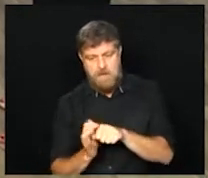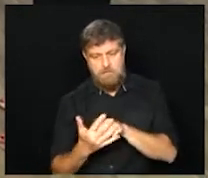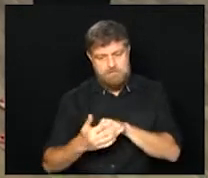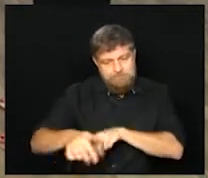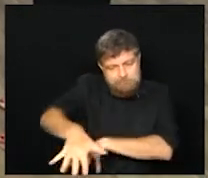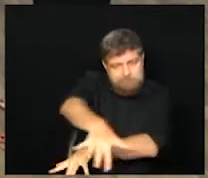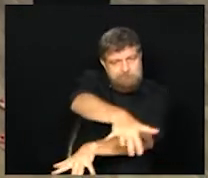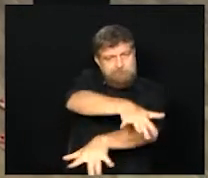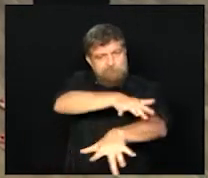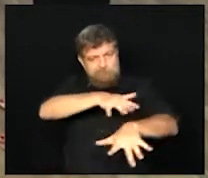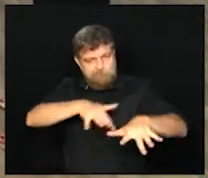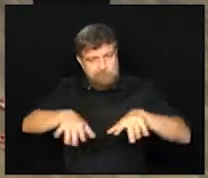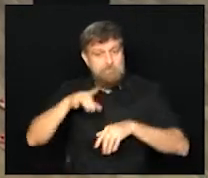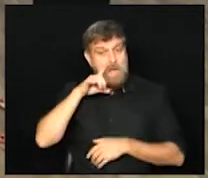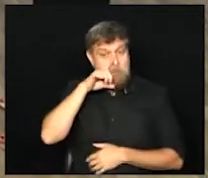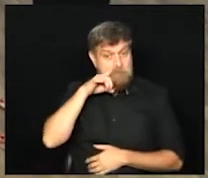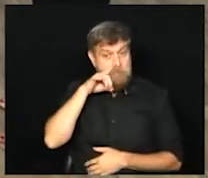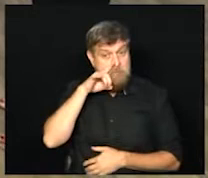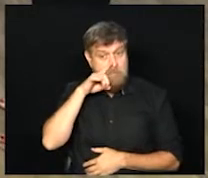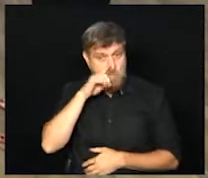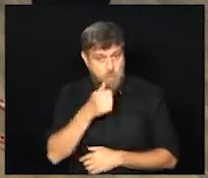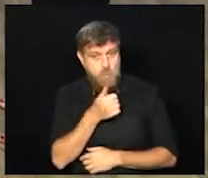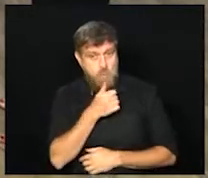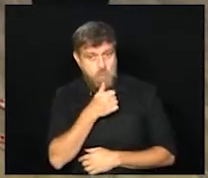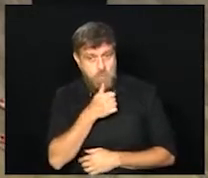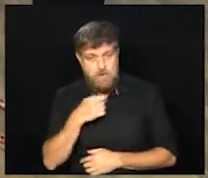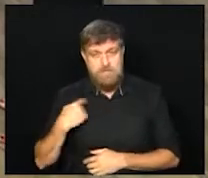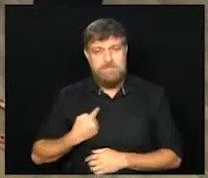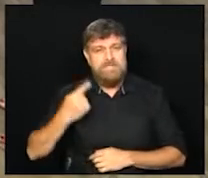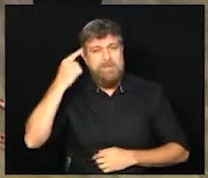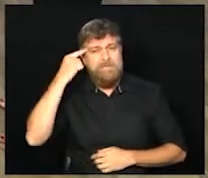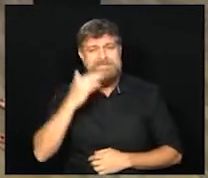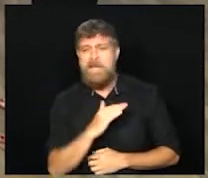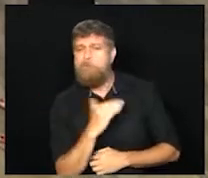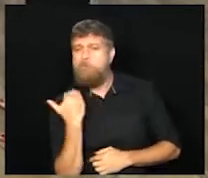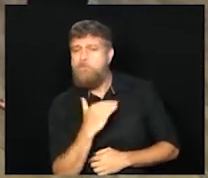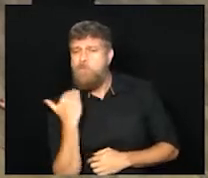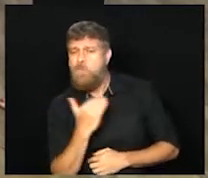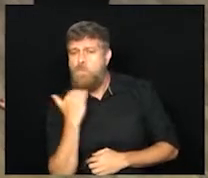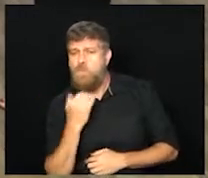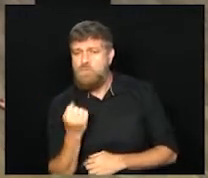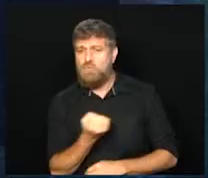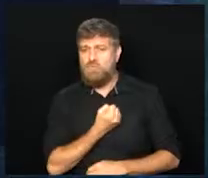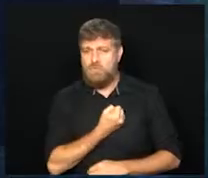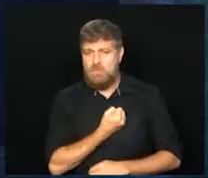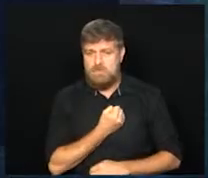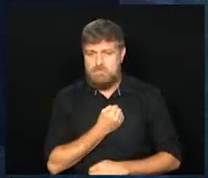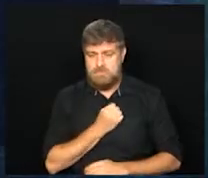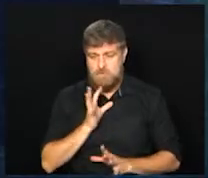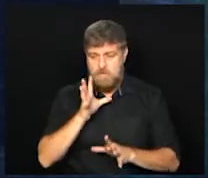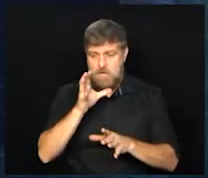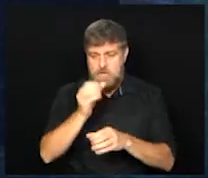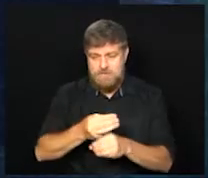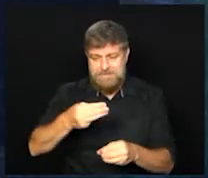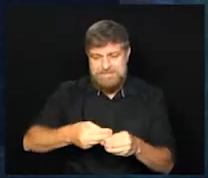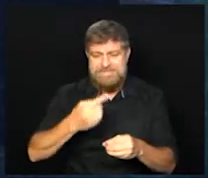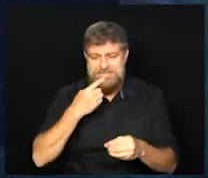continua circulando pela cidade. Quando a gente fala em óbitos na RMC, são, aqui na nossa região,